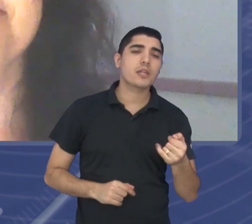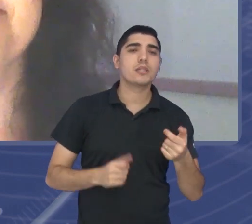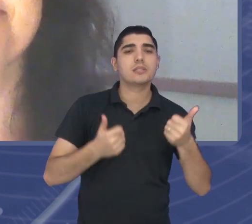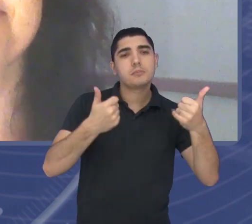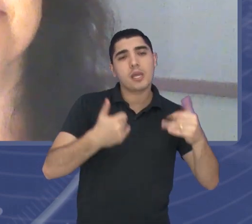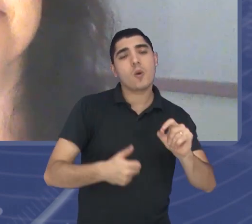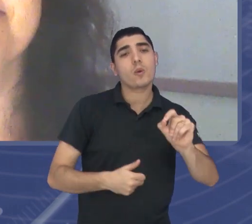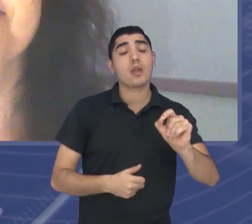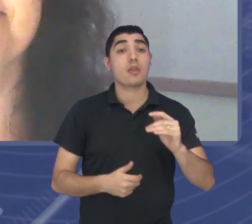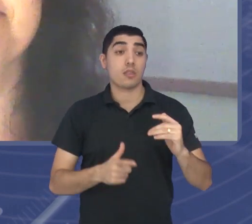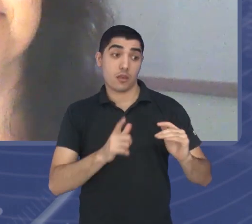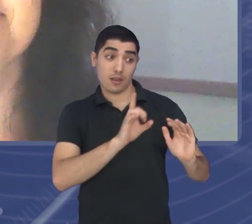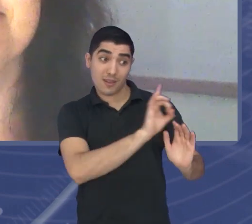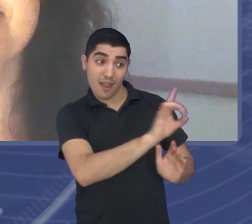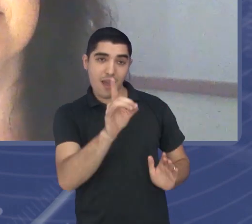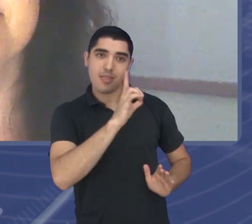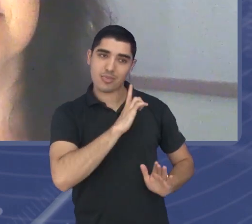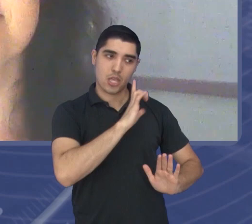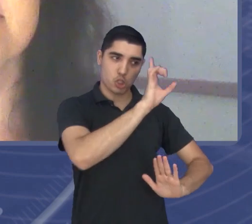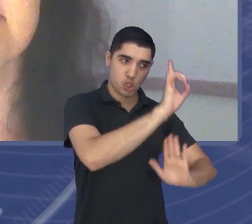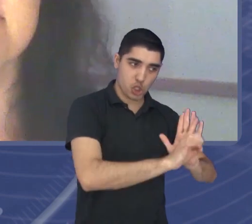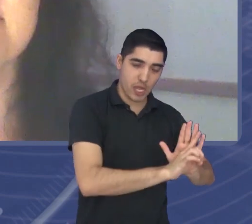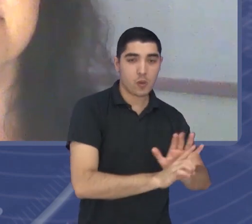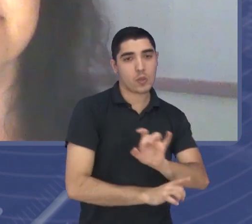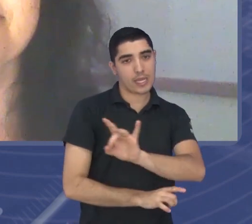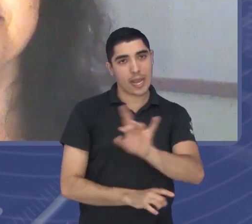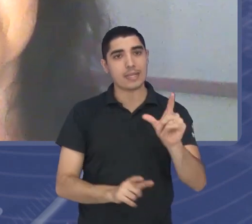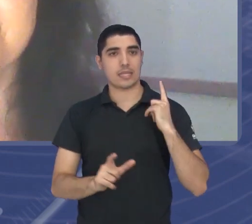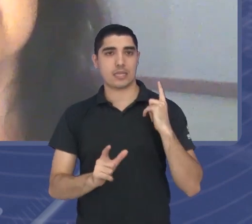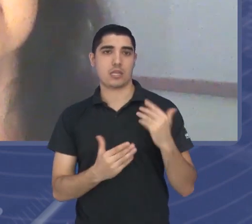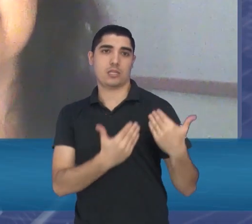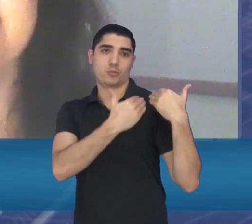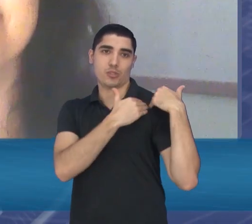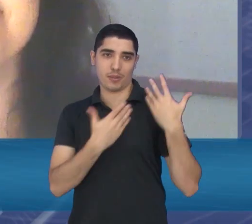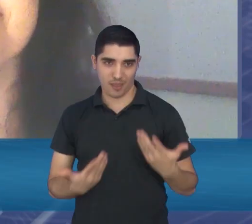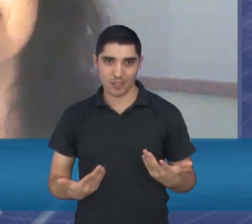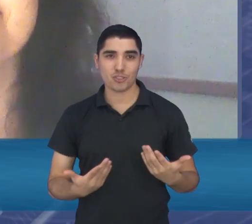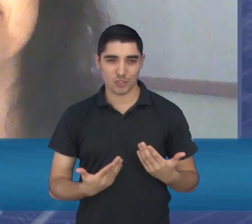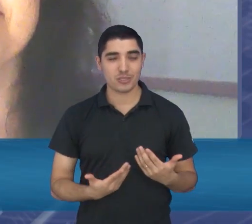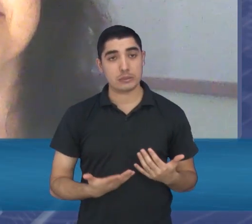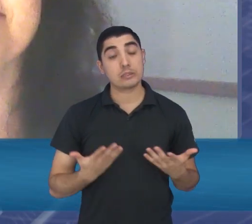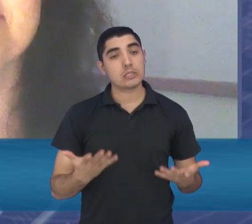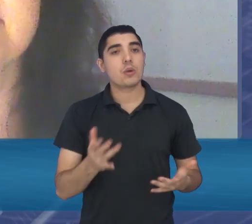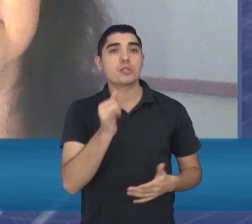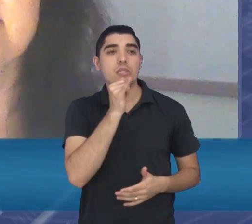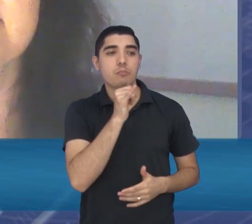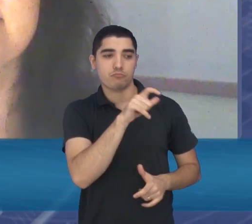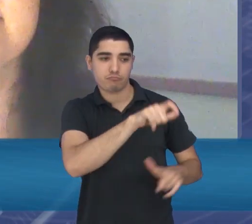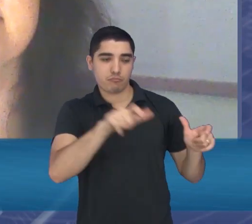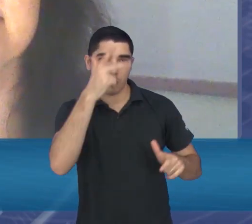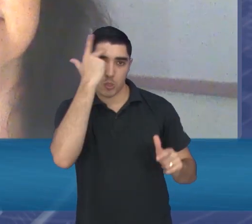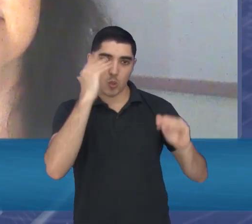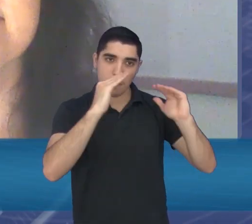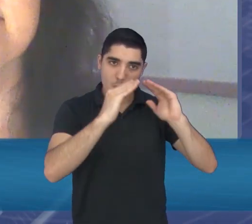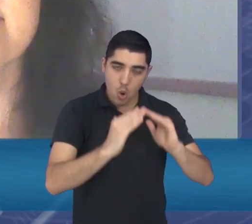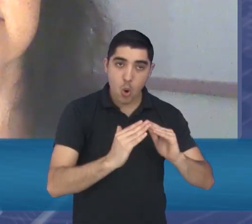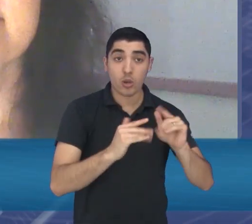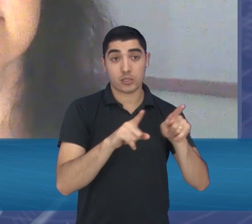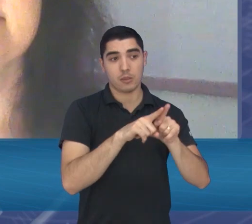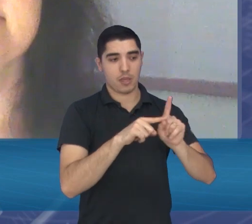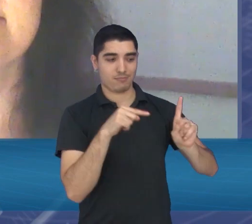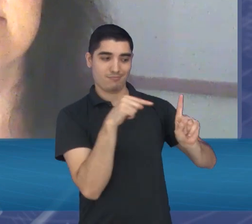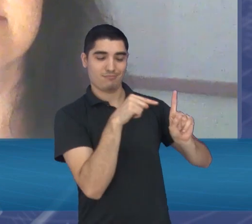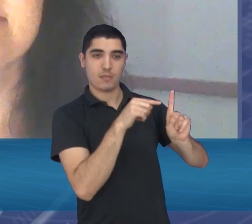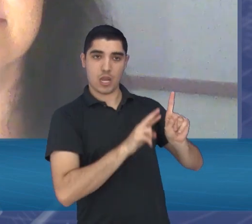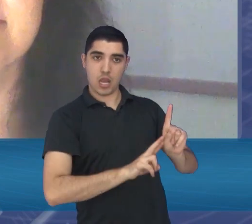dos direitos e deveres, né? Todos nós temos direitos e deveres, e aí inclusive os moradores, aí a questão do síndico também, o que